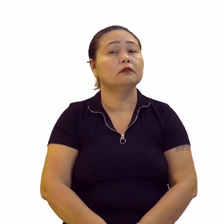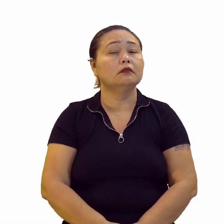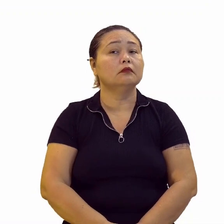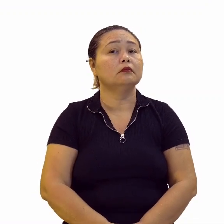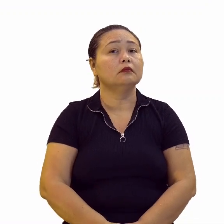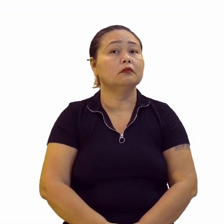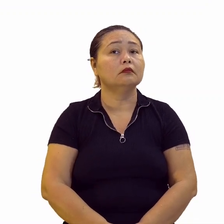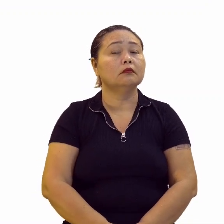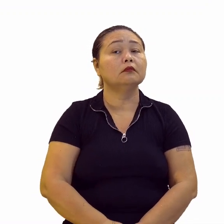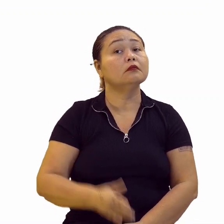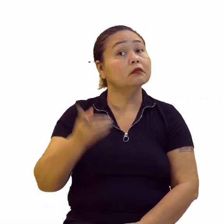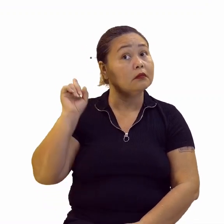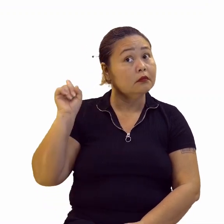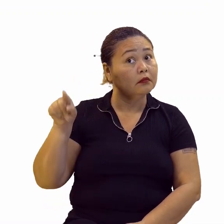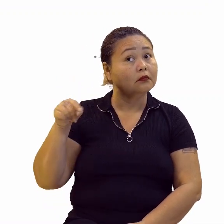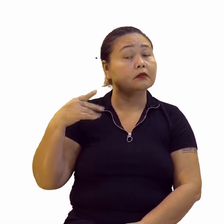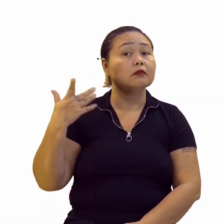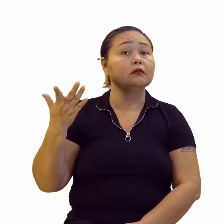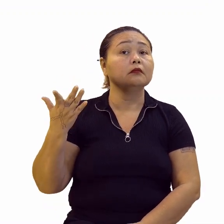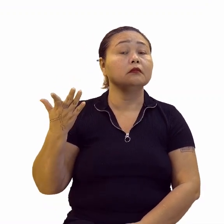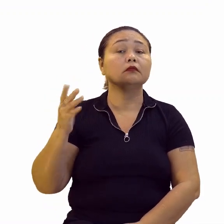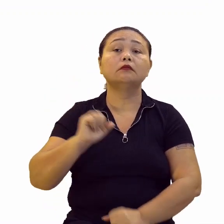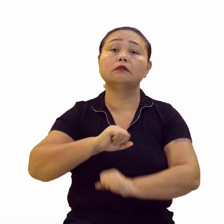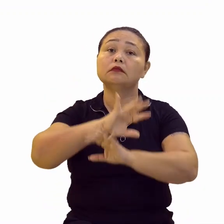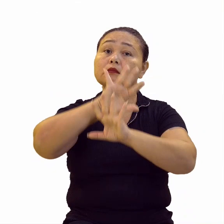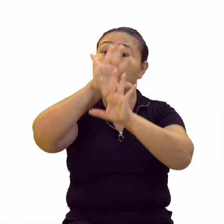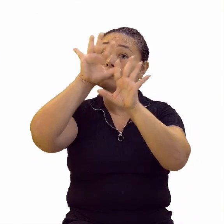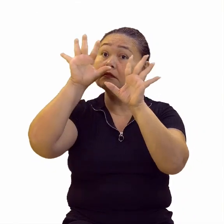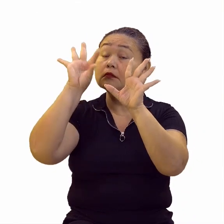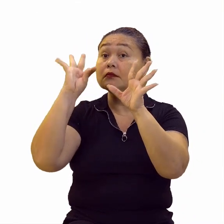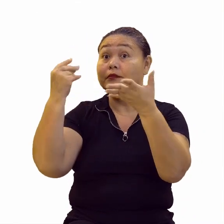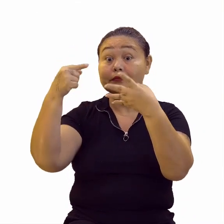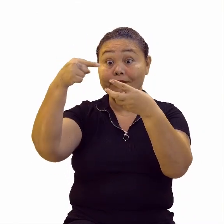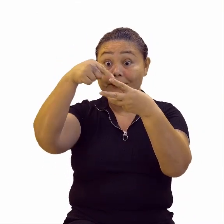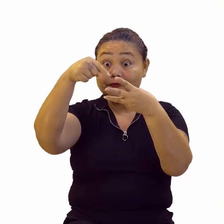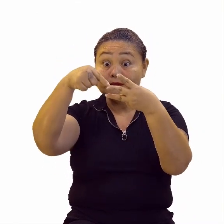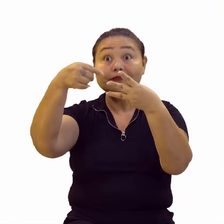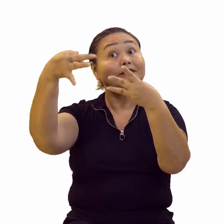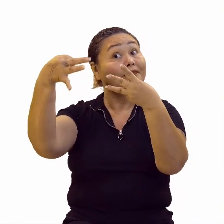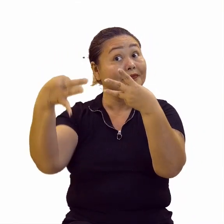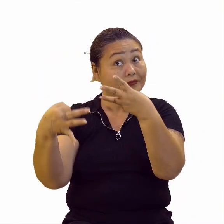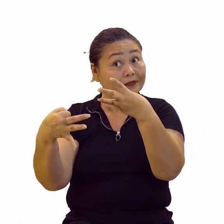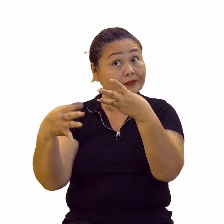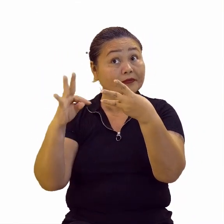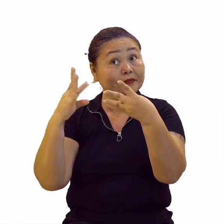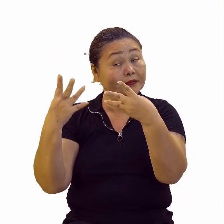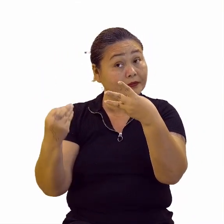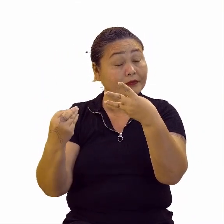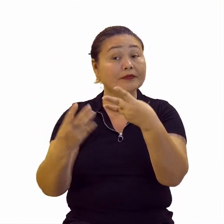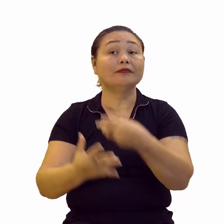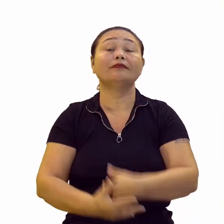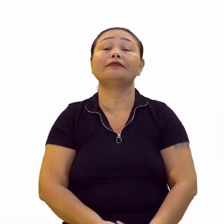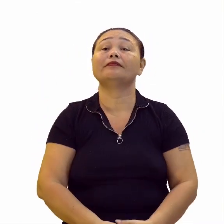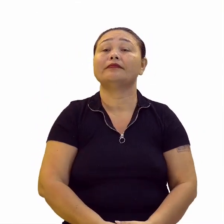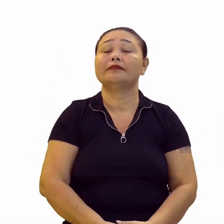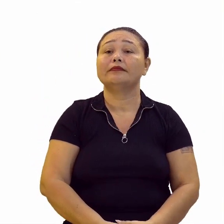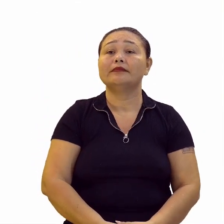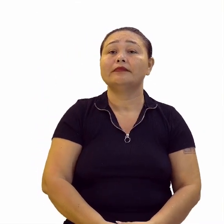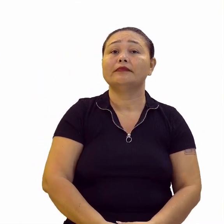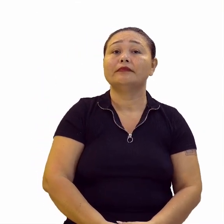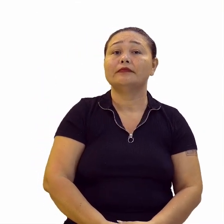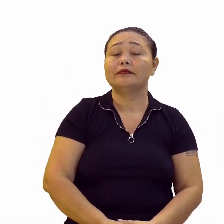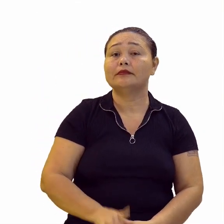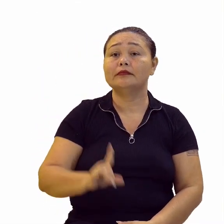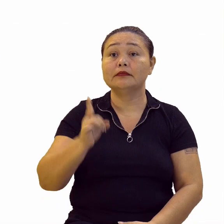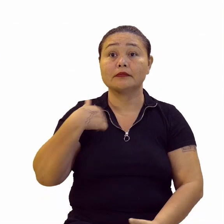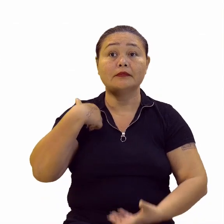É basicamente isso. Claro, né, gente? Todas estão corretas. Todas, tá? Quando a gente fala de